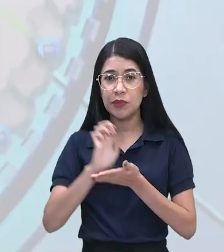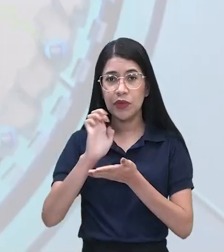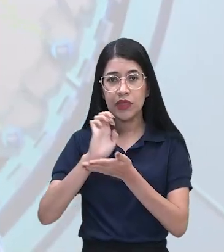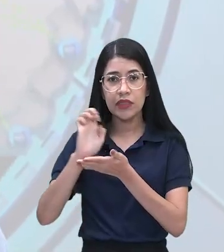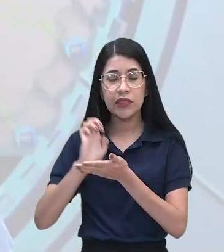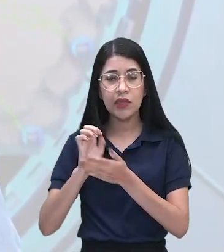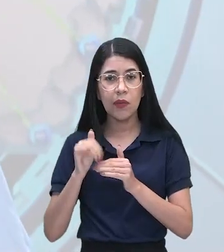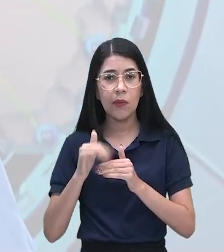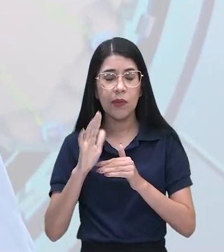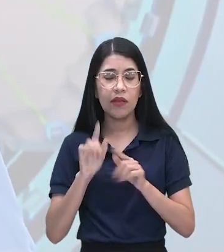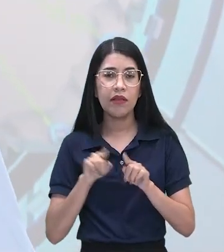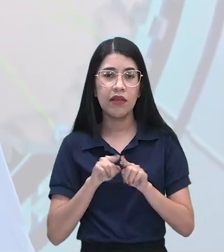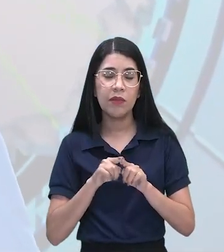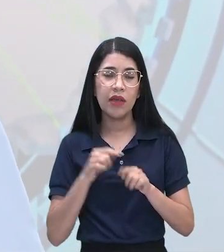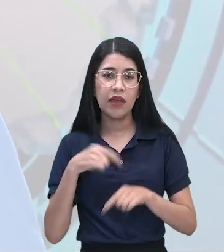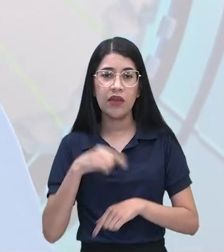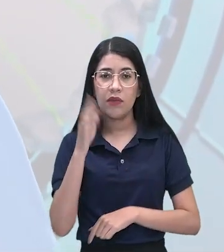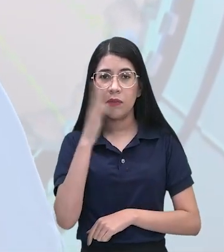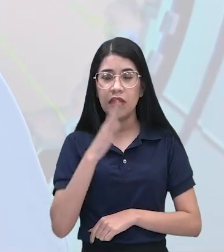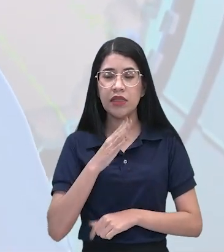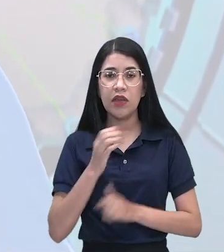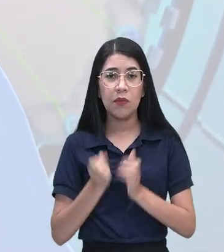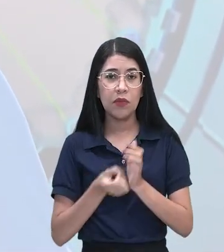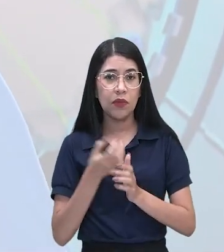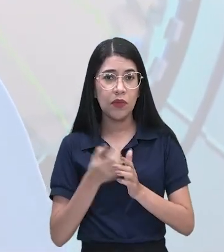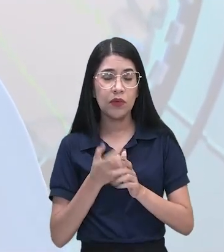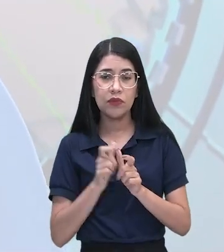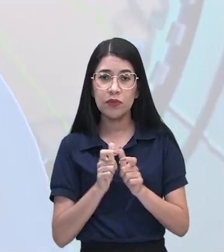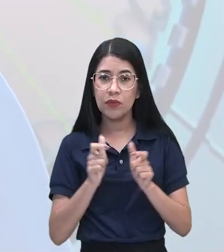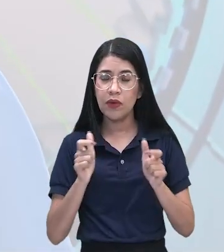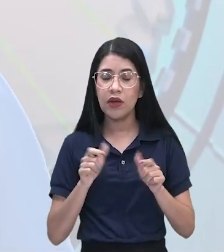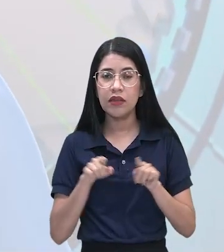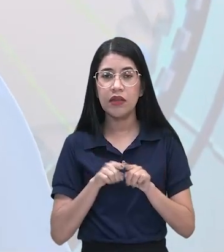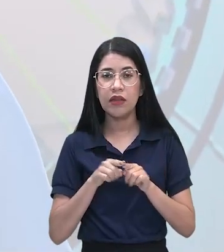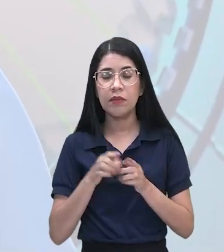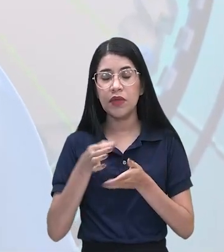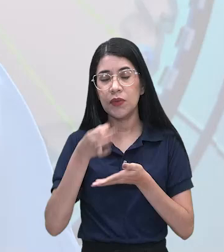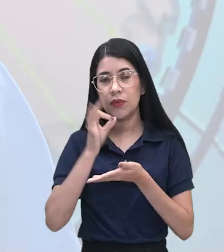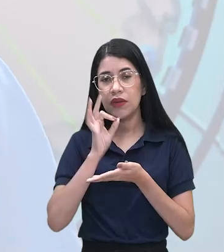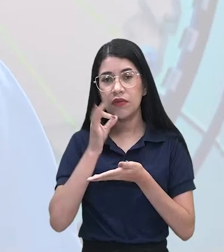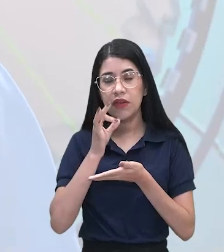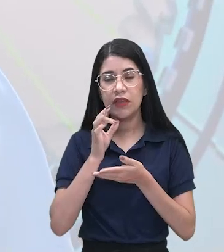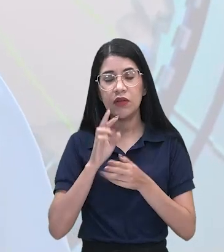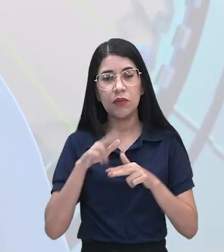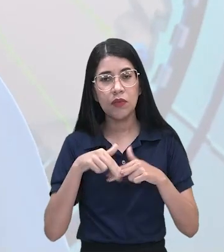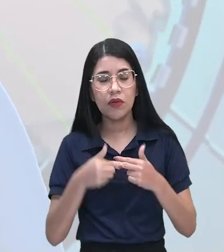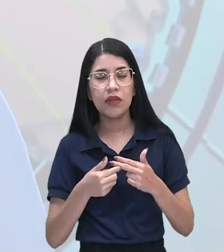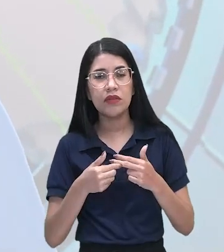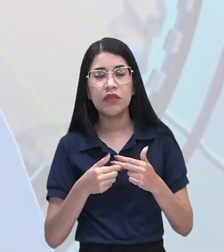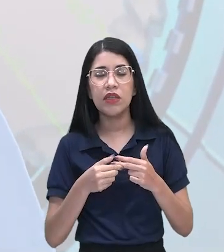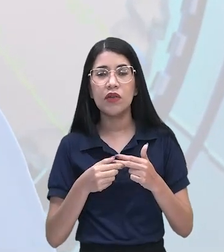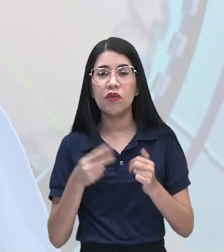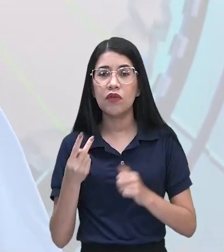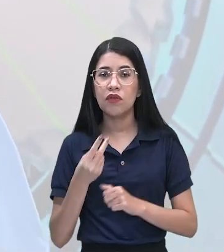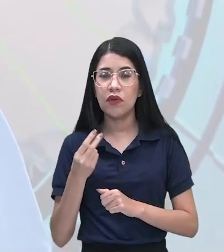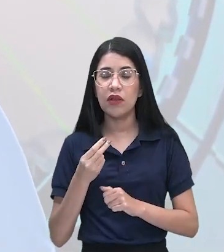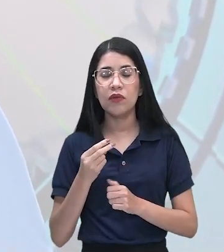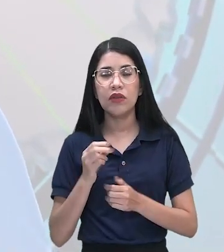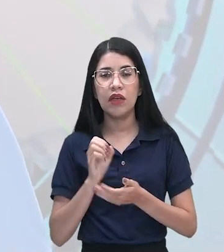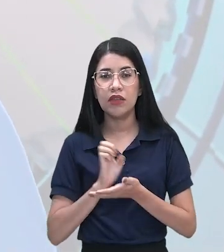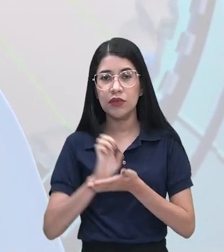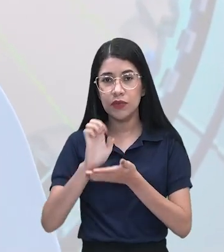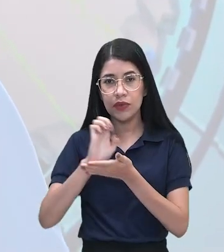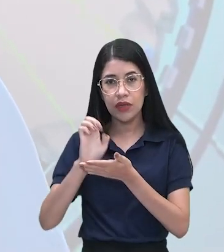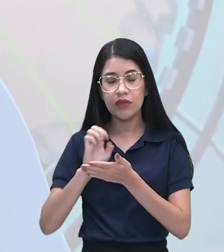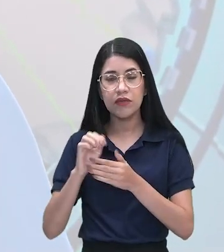da exportação, né? Porque como o Brasil ele é um dos maiores produtores, né, do café, então eu acredito que por conta disso, por esse